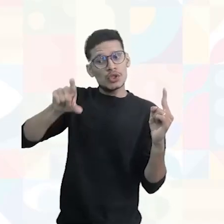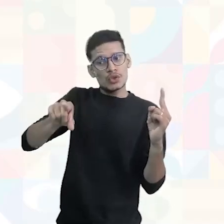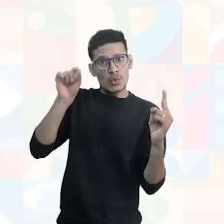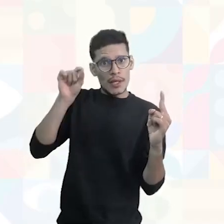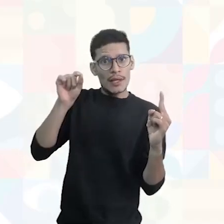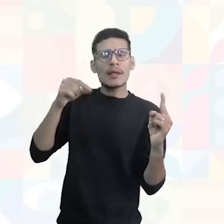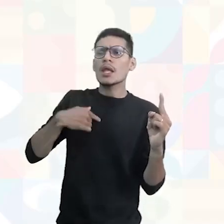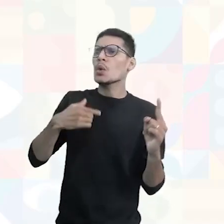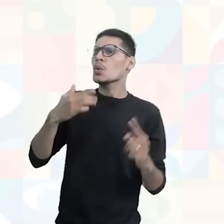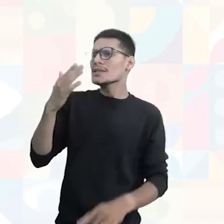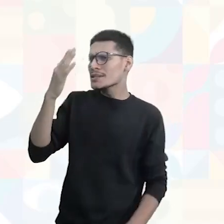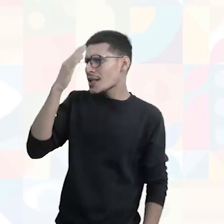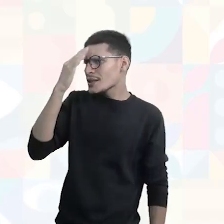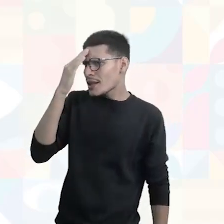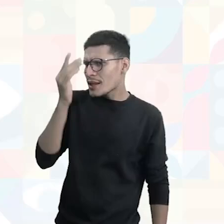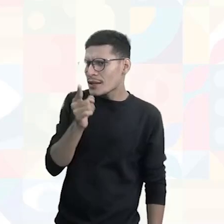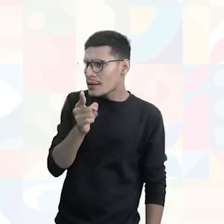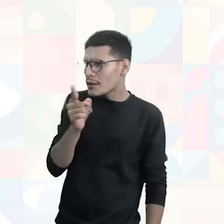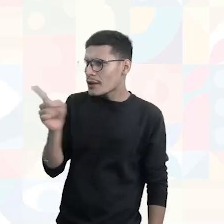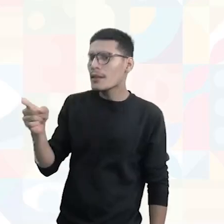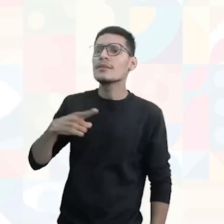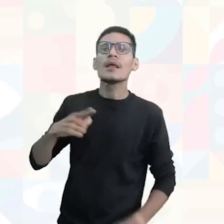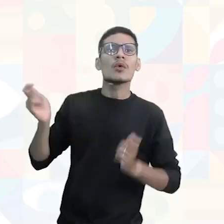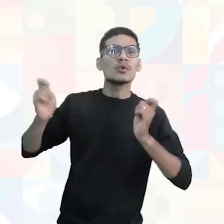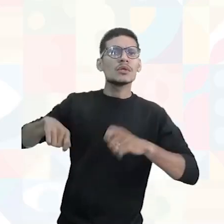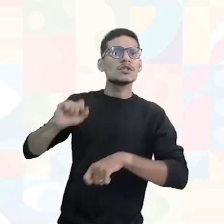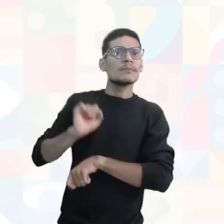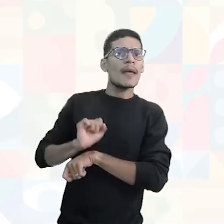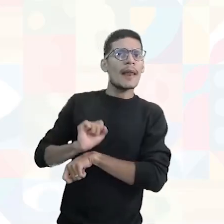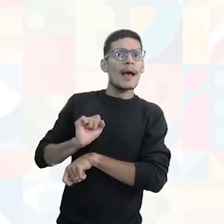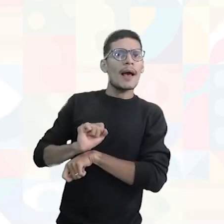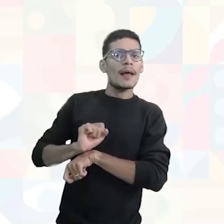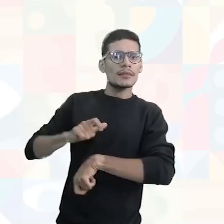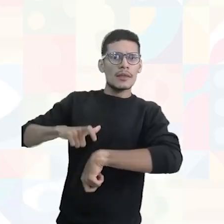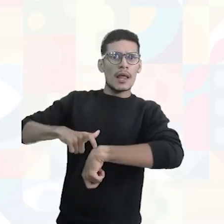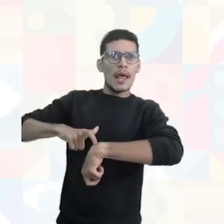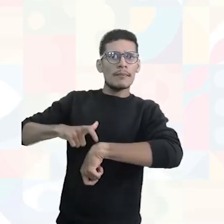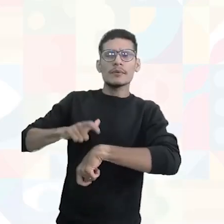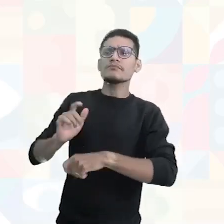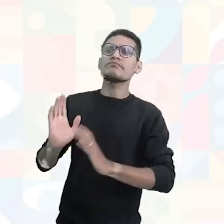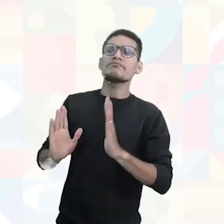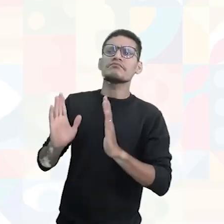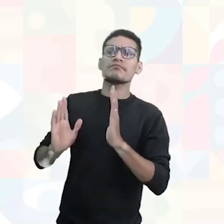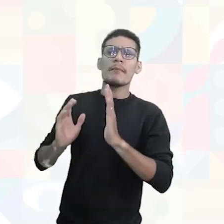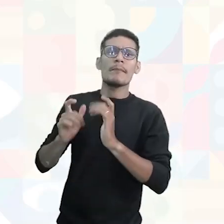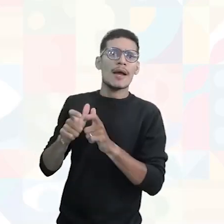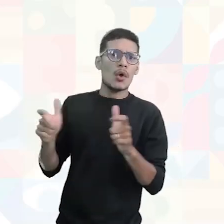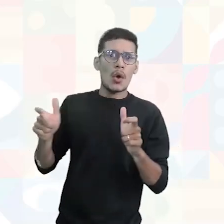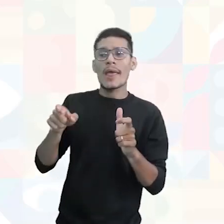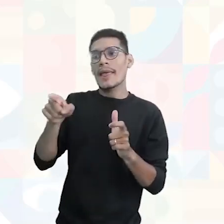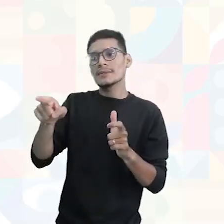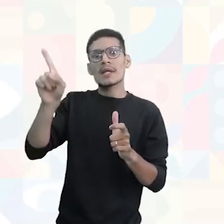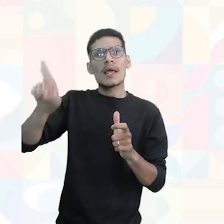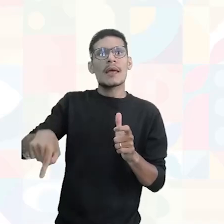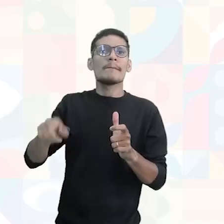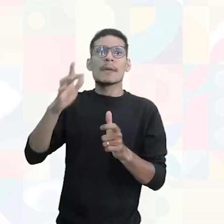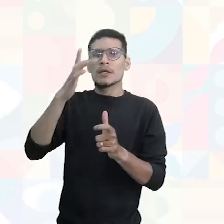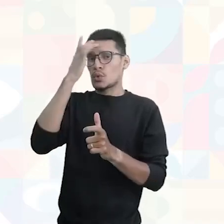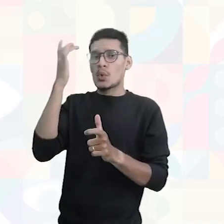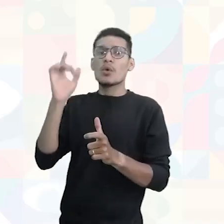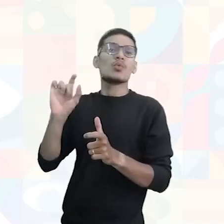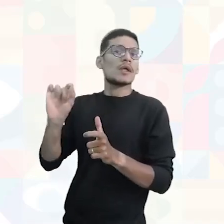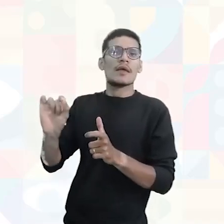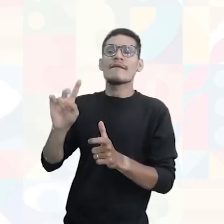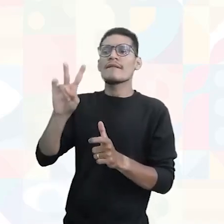eu entender que tem condições de esperar por um tempo maior, ele seria aquela pessoa que ficaria